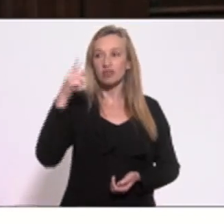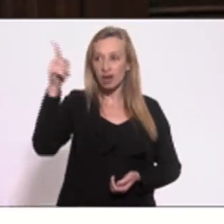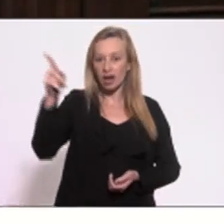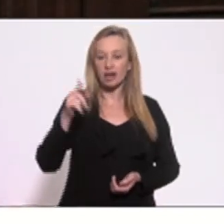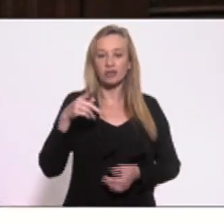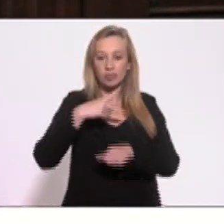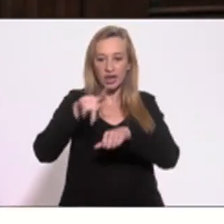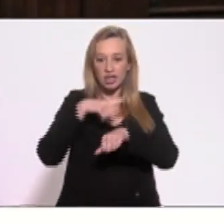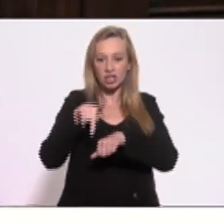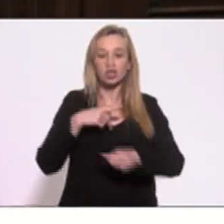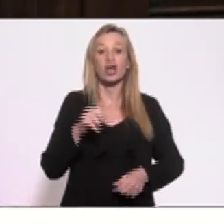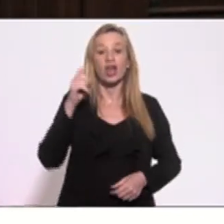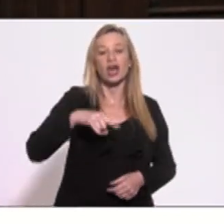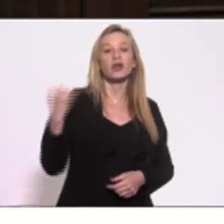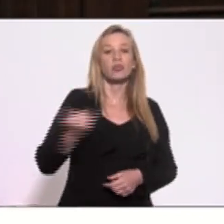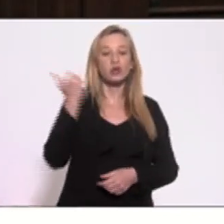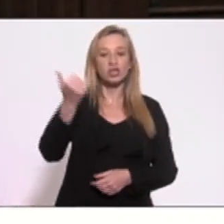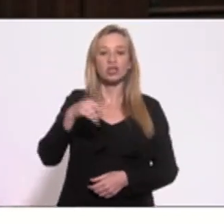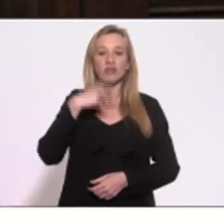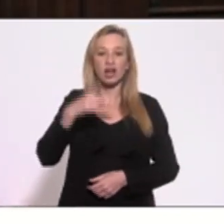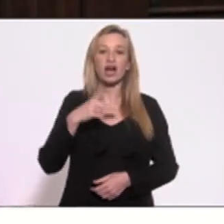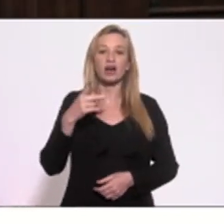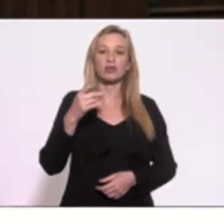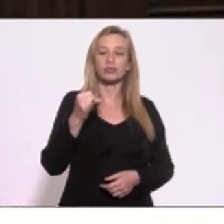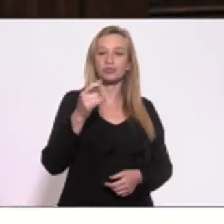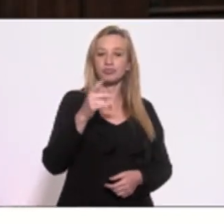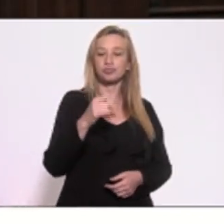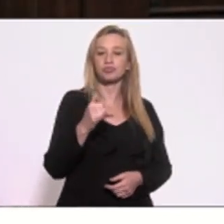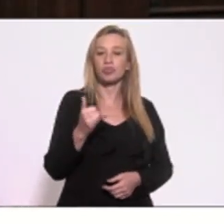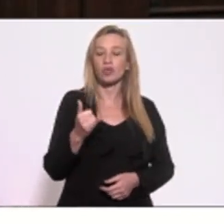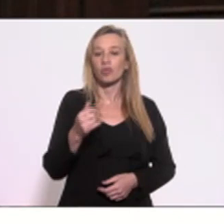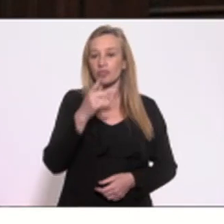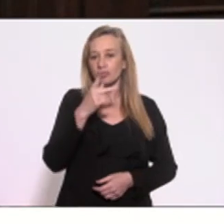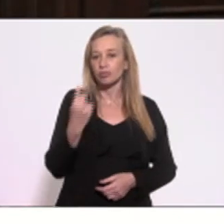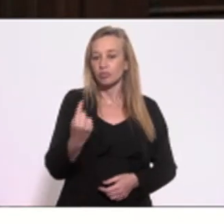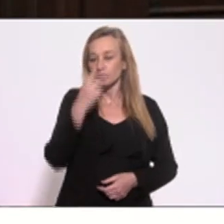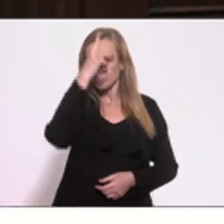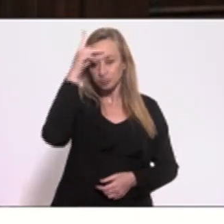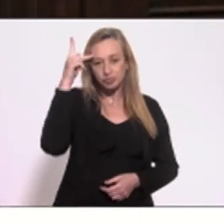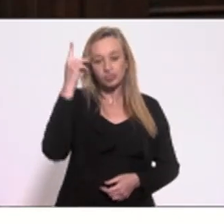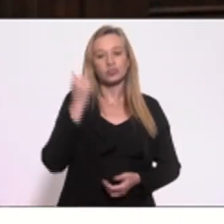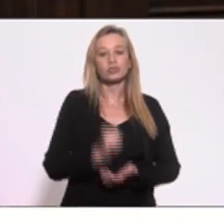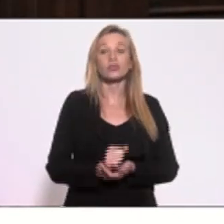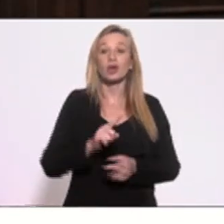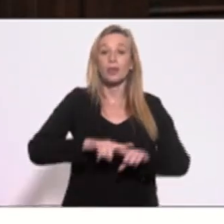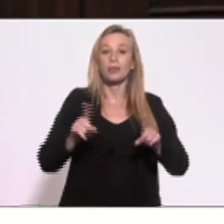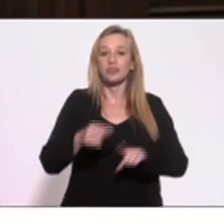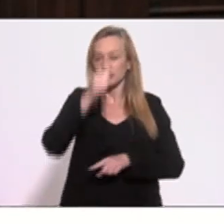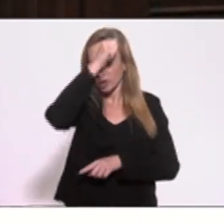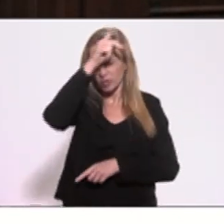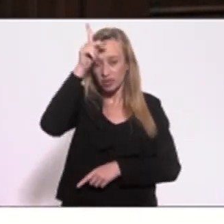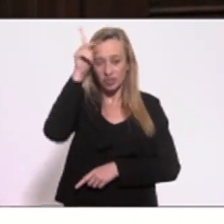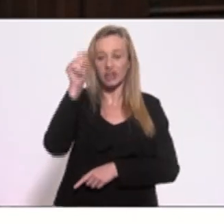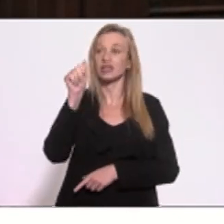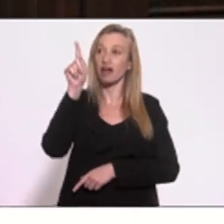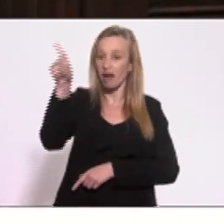importante falar, essa foi uma das vítimas fatais, mas a prefeita na